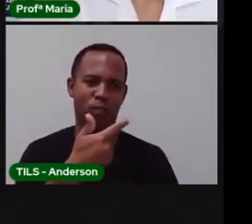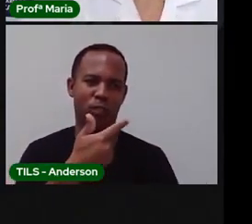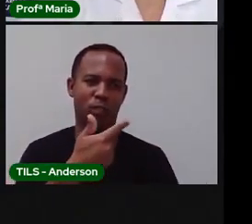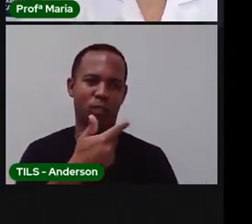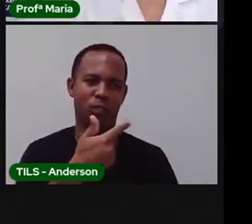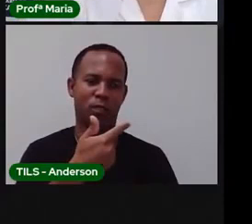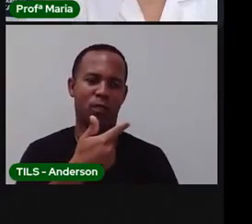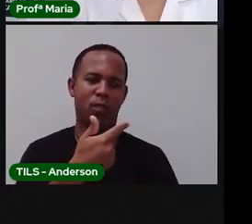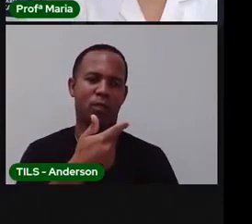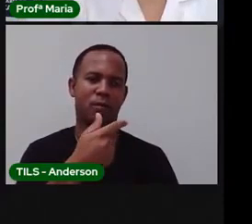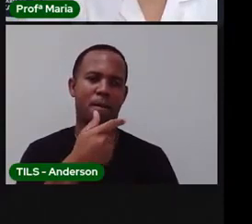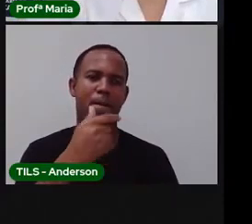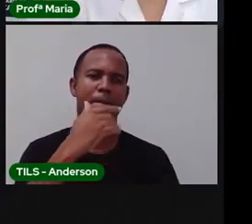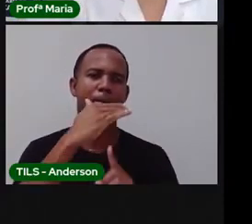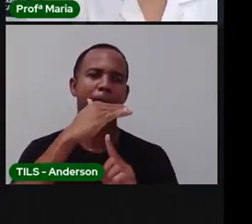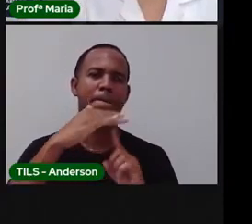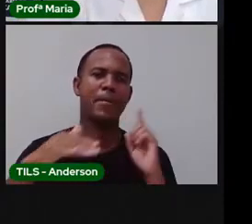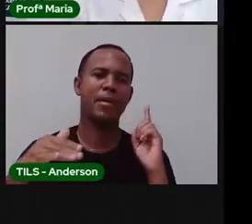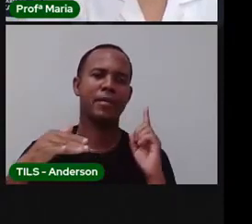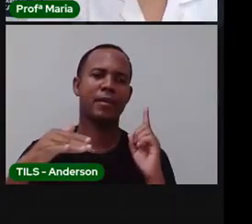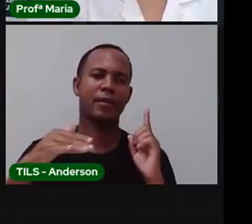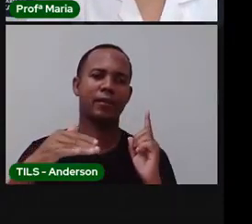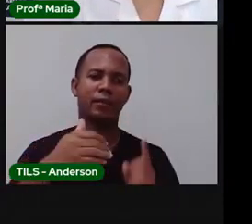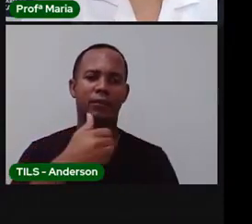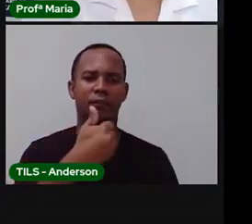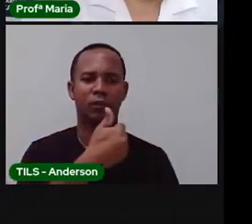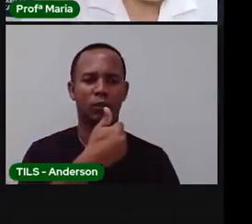unidades. Meia dúzia,